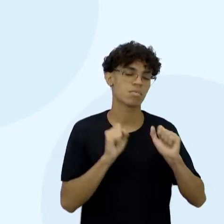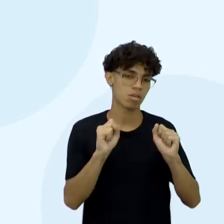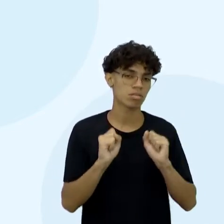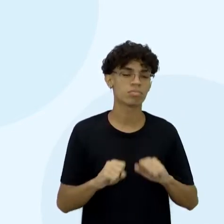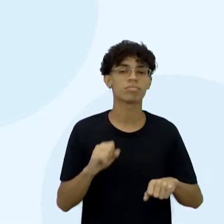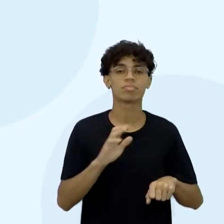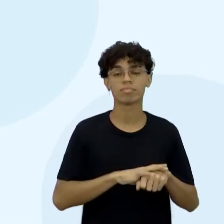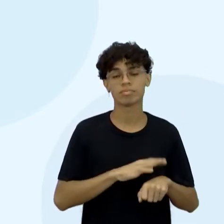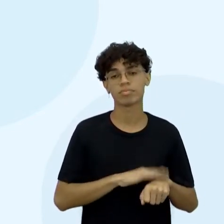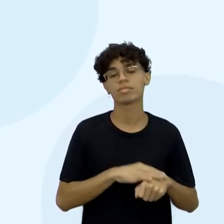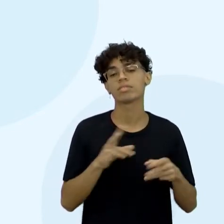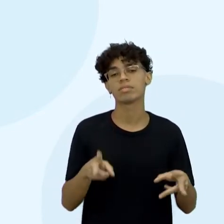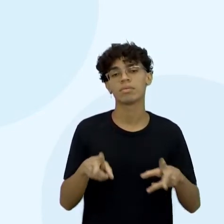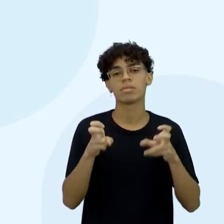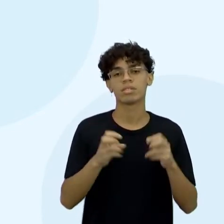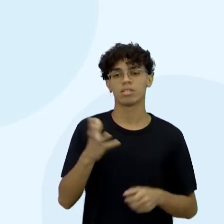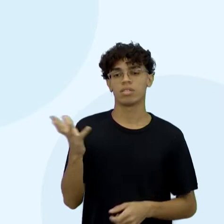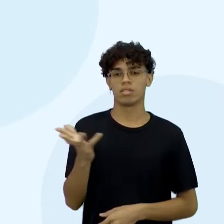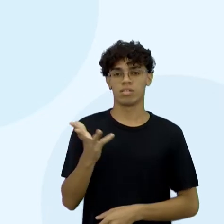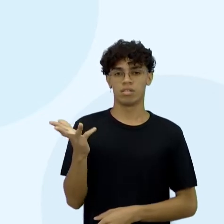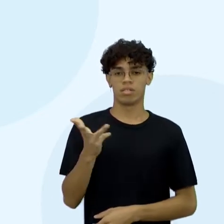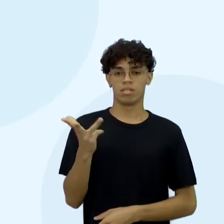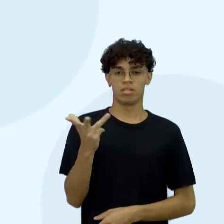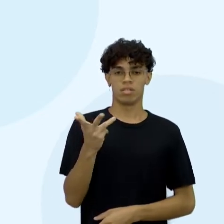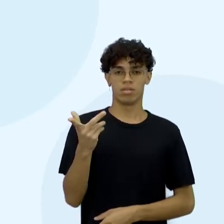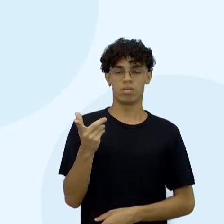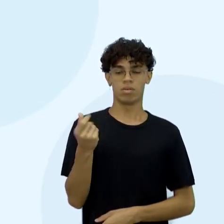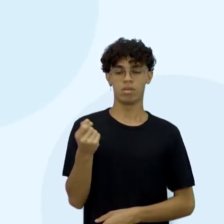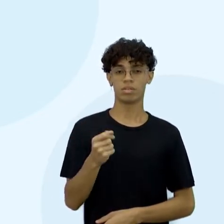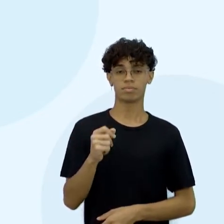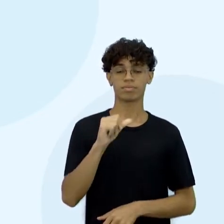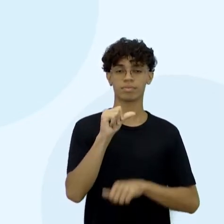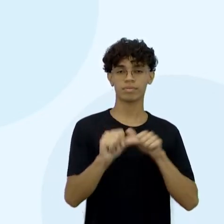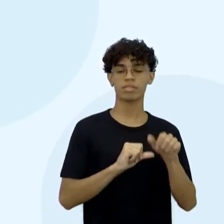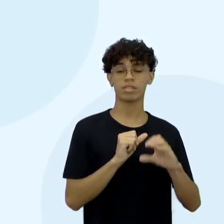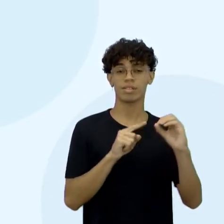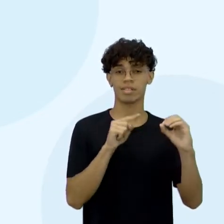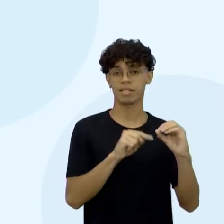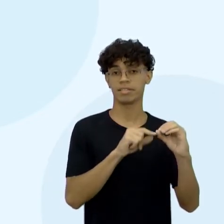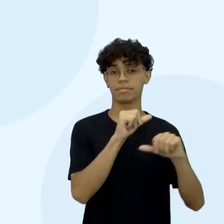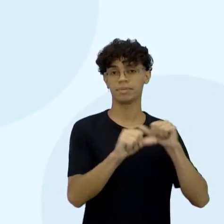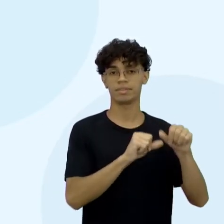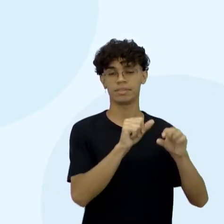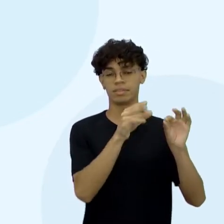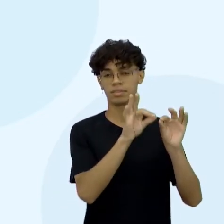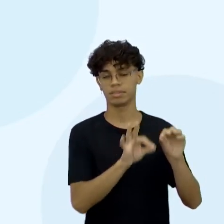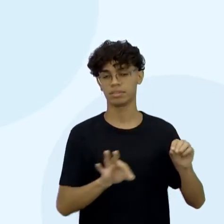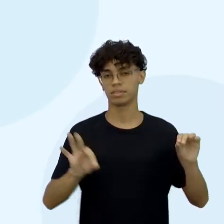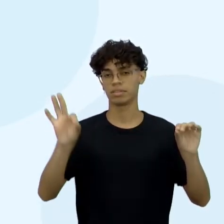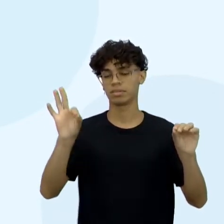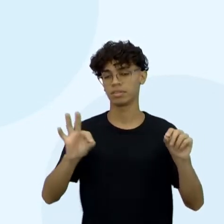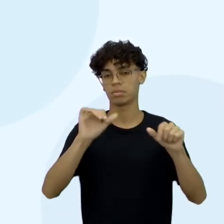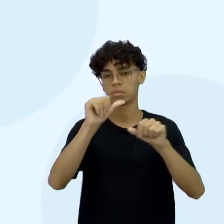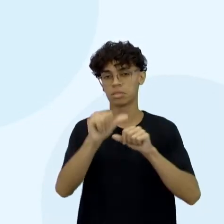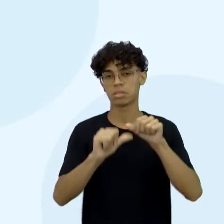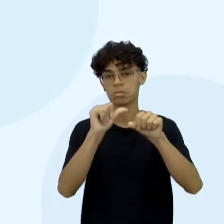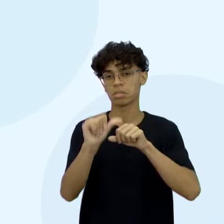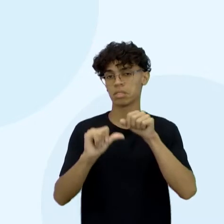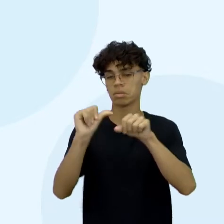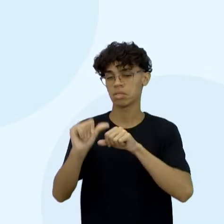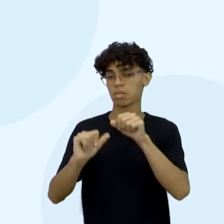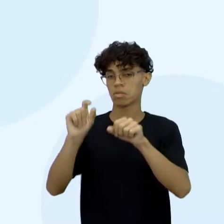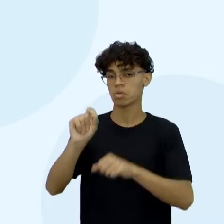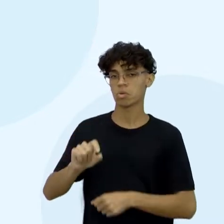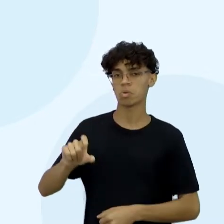Então, nós vimos que a velocidade, saindo aí da posição zero, saindo do repouso, ela vai variando, ó, a cada tempo que passa, o